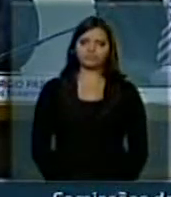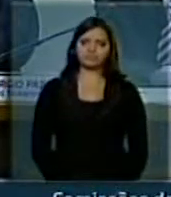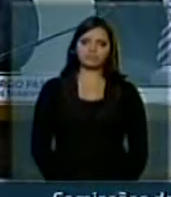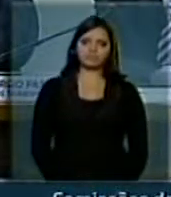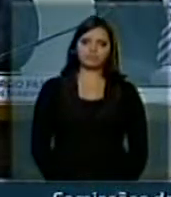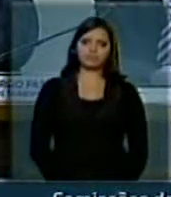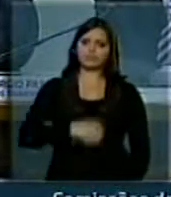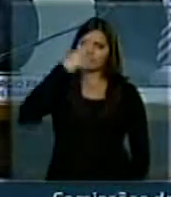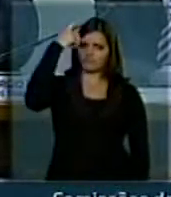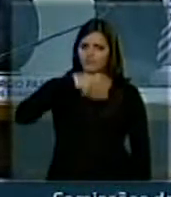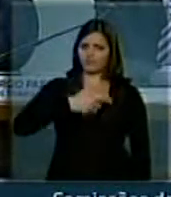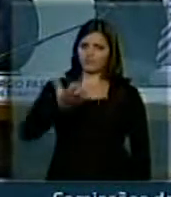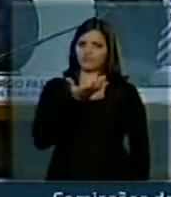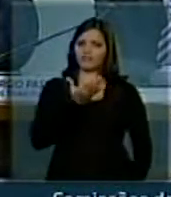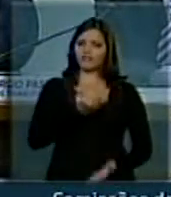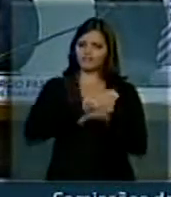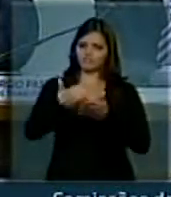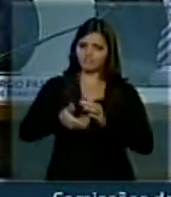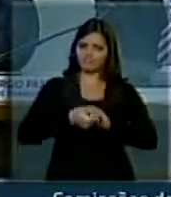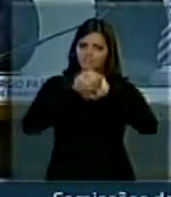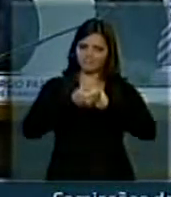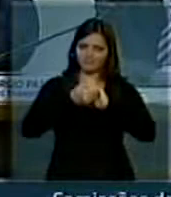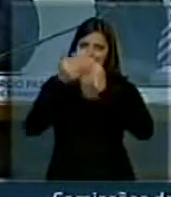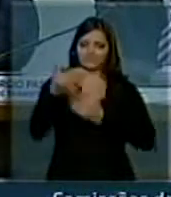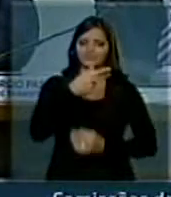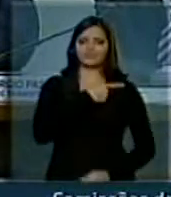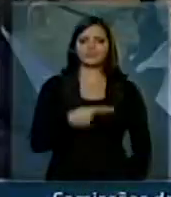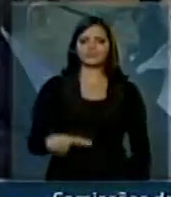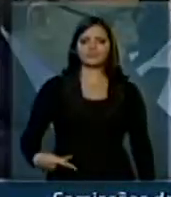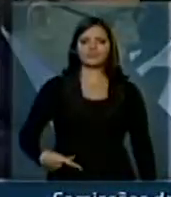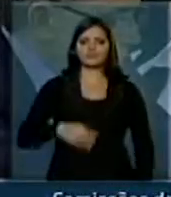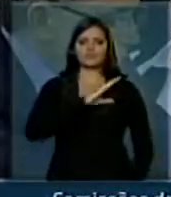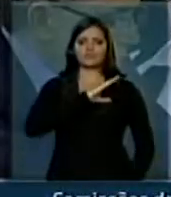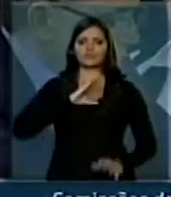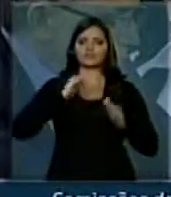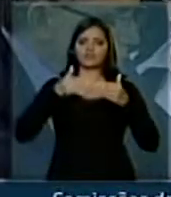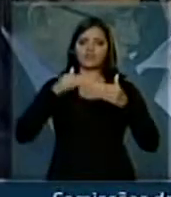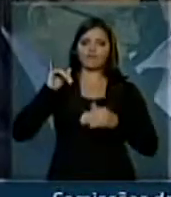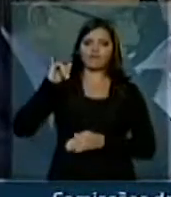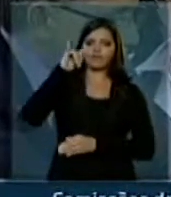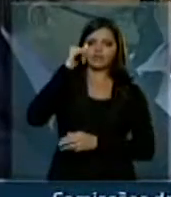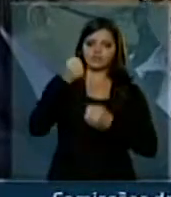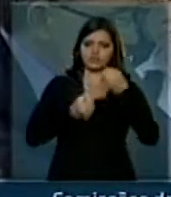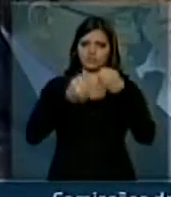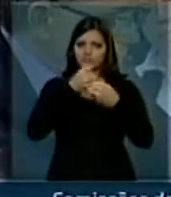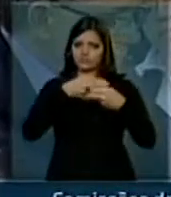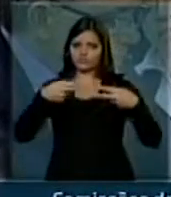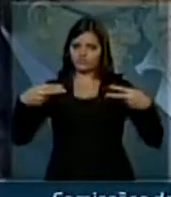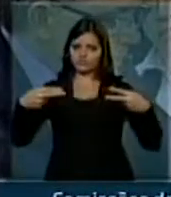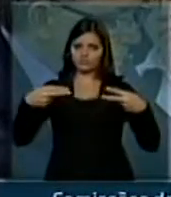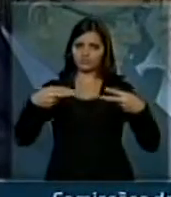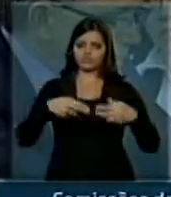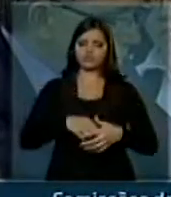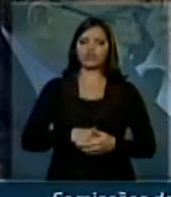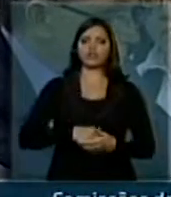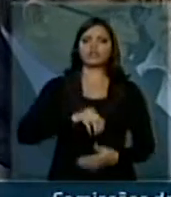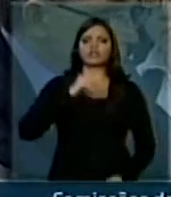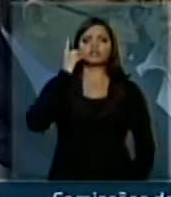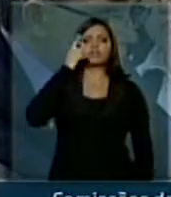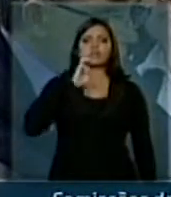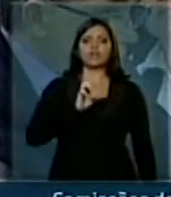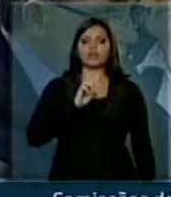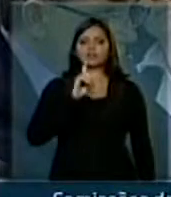Eu quero inicialmente cumprimentar o presidente da Comissão de Viação e Transporte, deputado